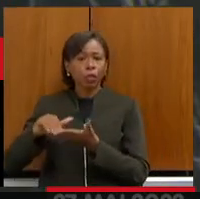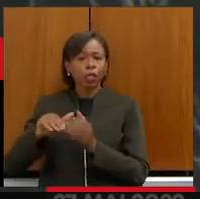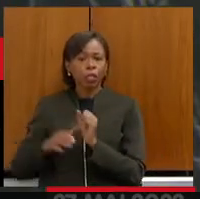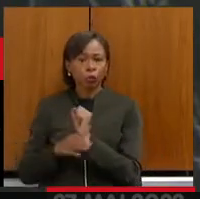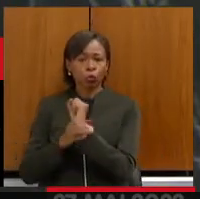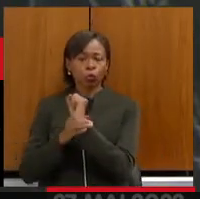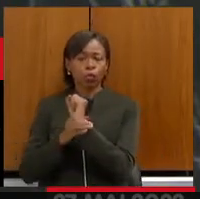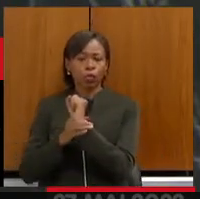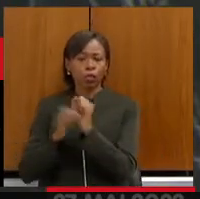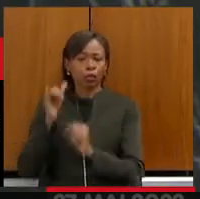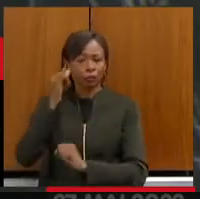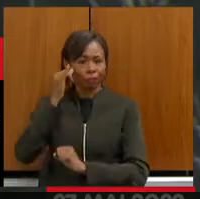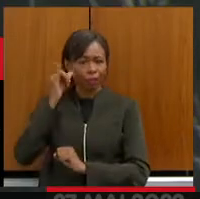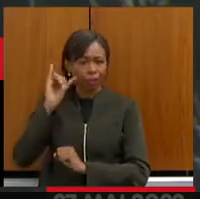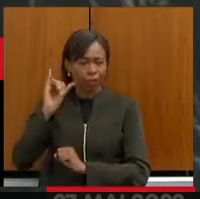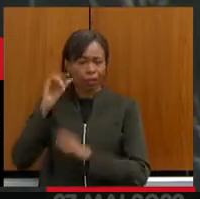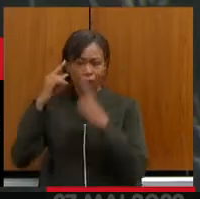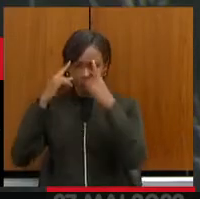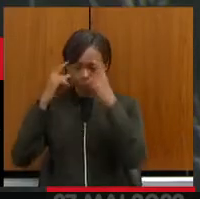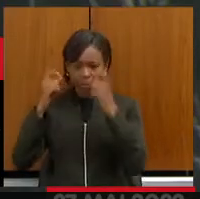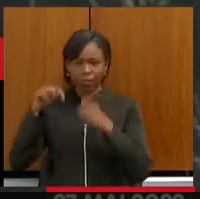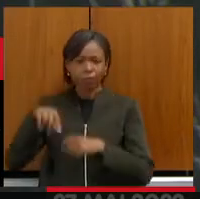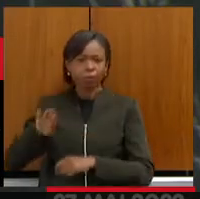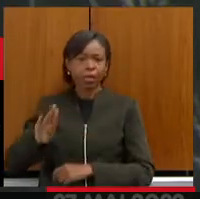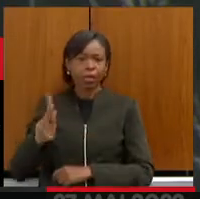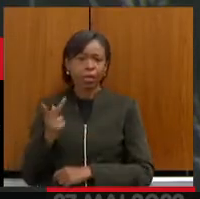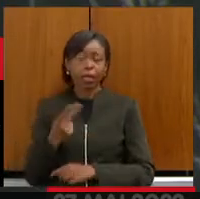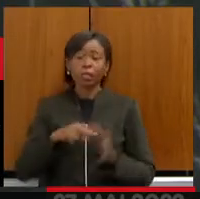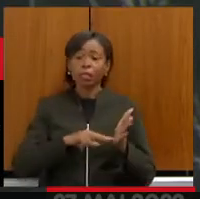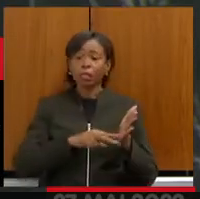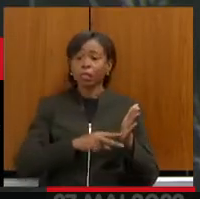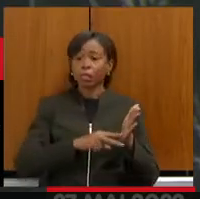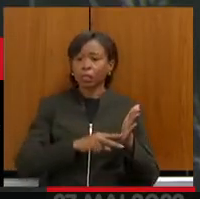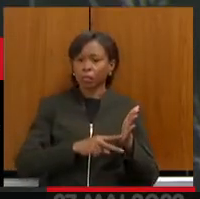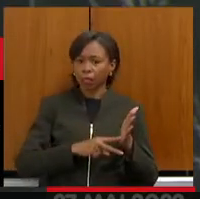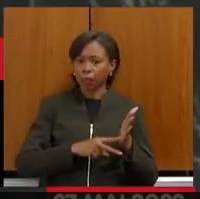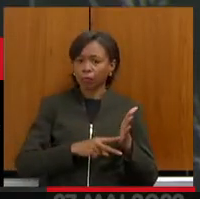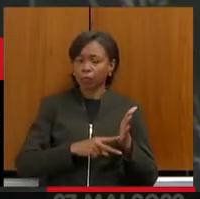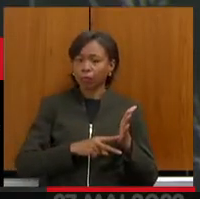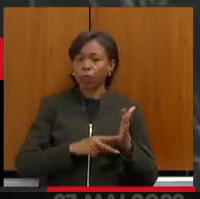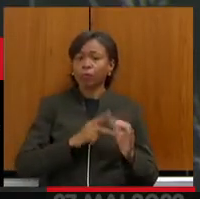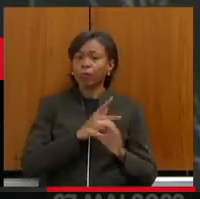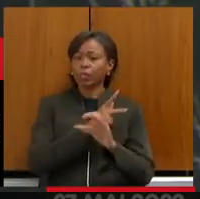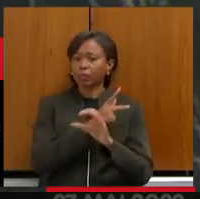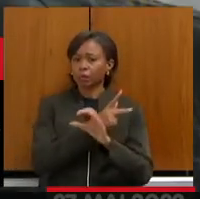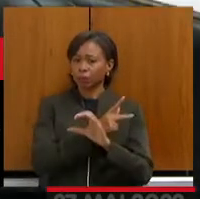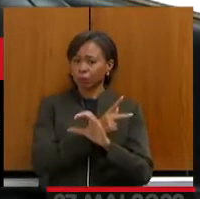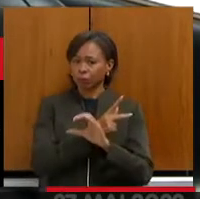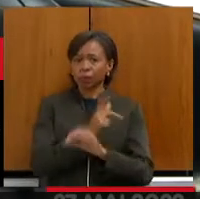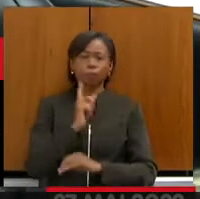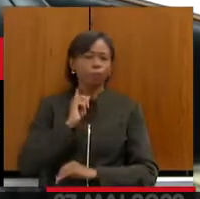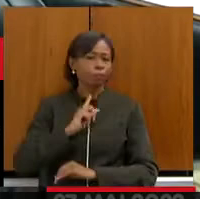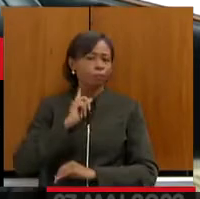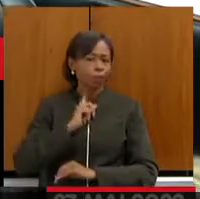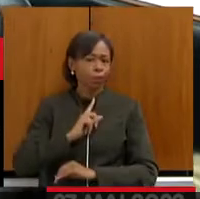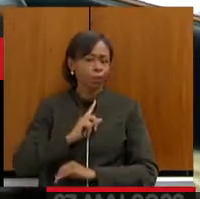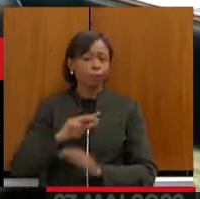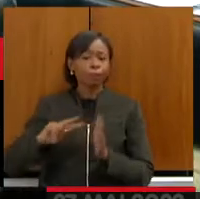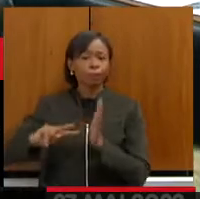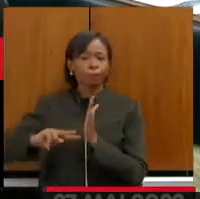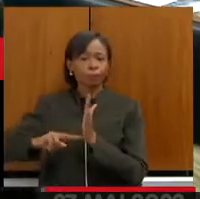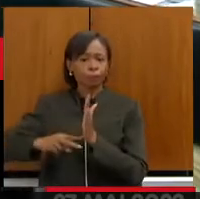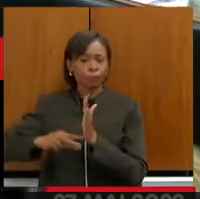sindicato dos professores do estado de Minas Gerais Sindicato dos Servidores da Polícia Civil do estado de Minas Gerais